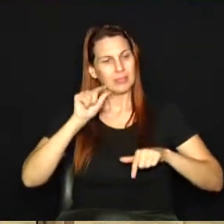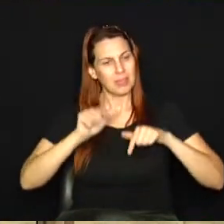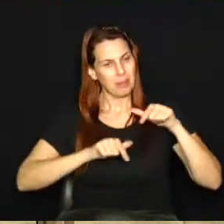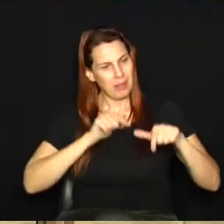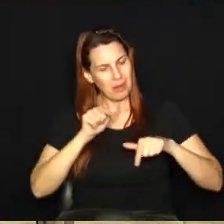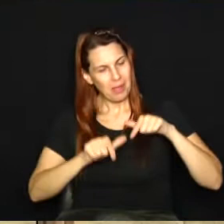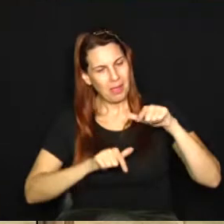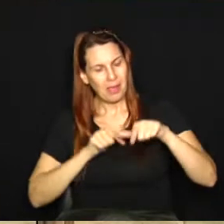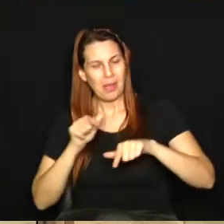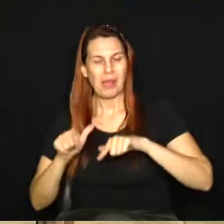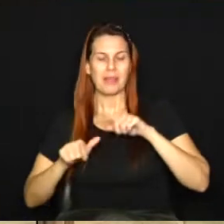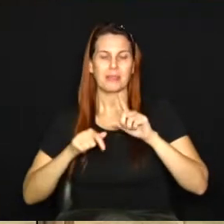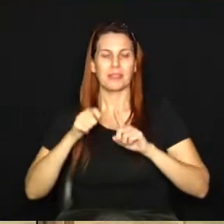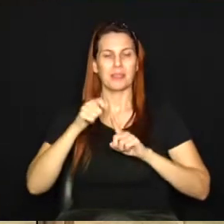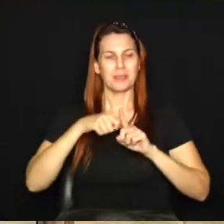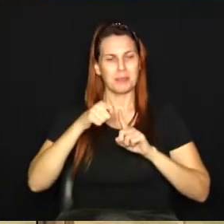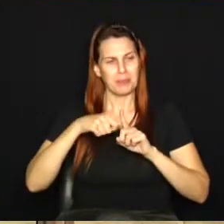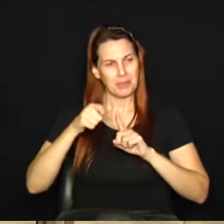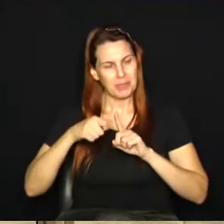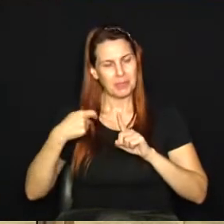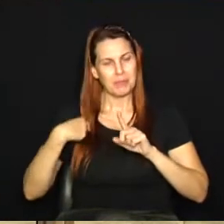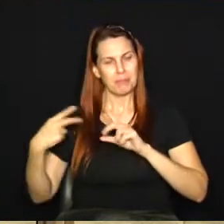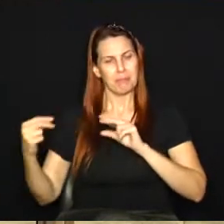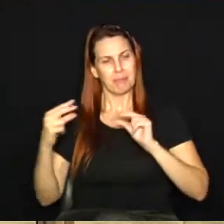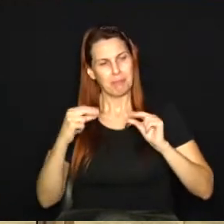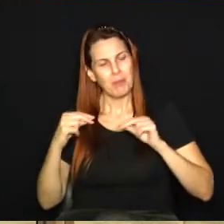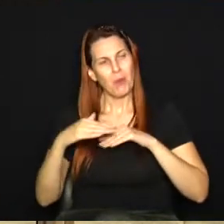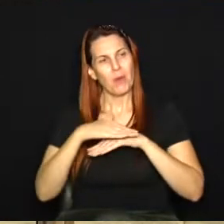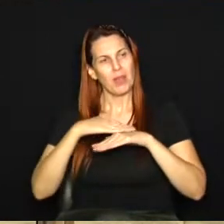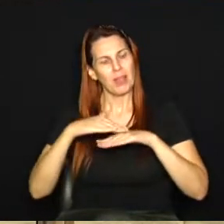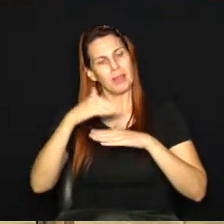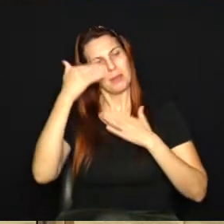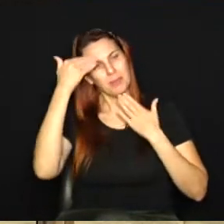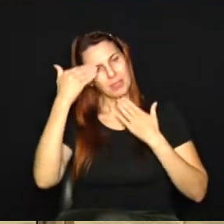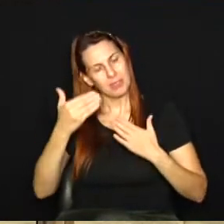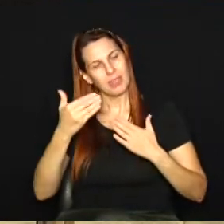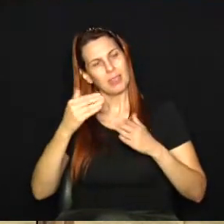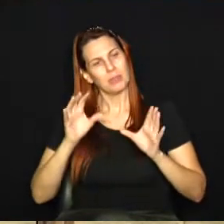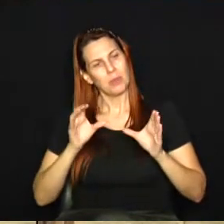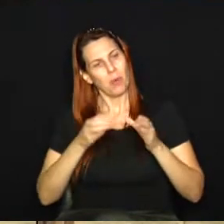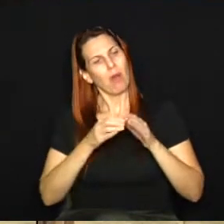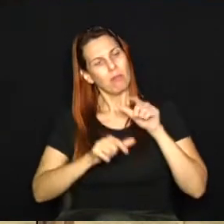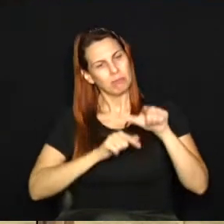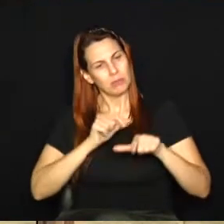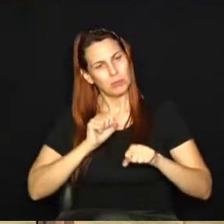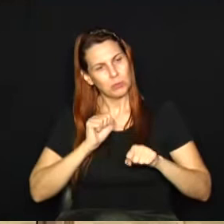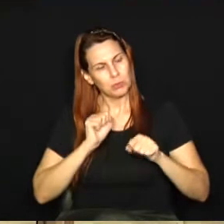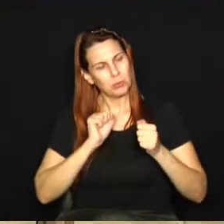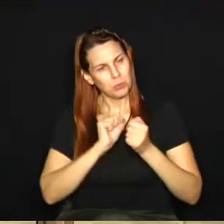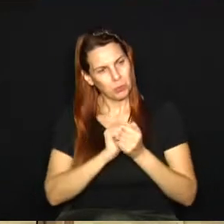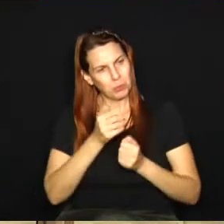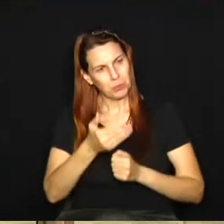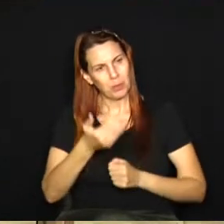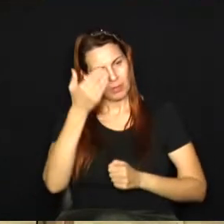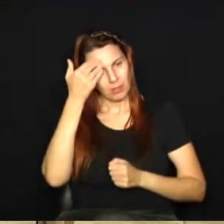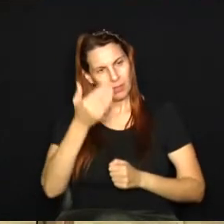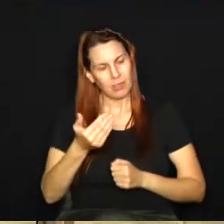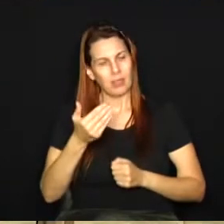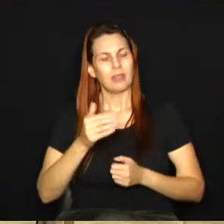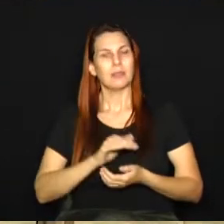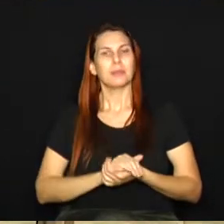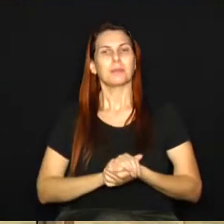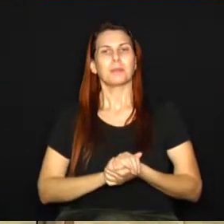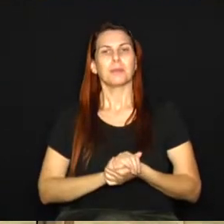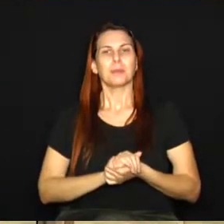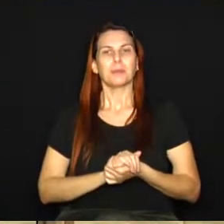alguns meses, aí a gente tem se falado, né? Muito obrigado a toda a sua assessoria, né? Pessoal que trabalha junto no